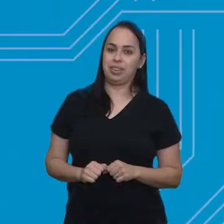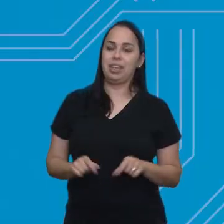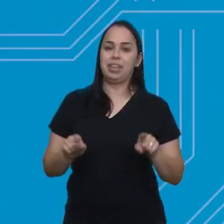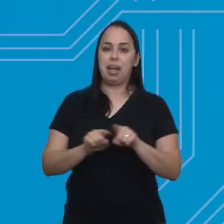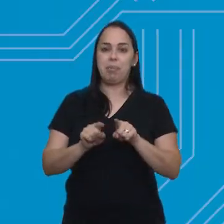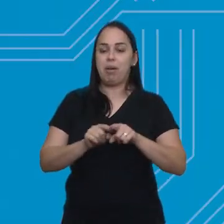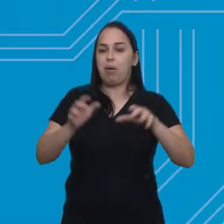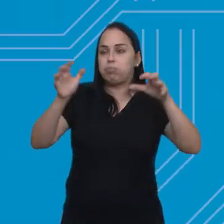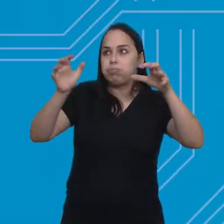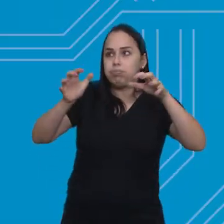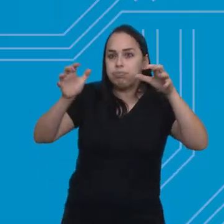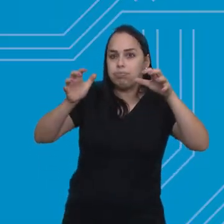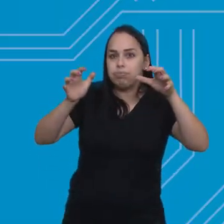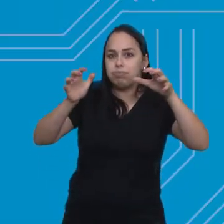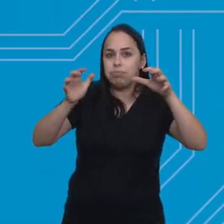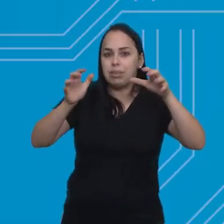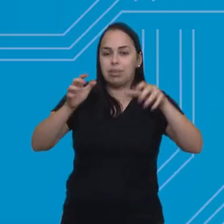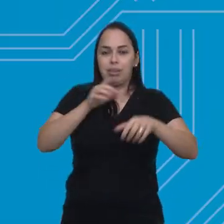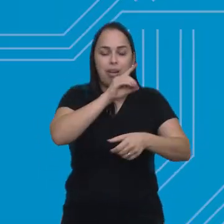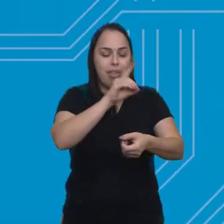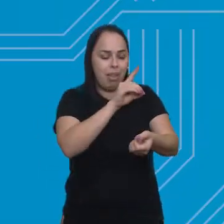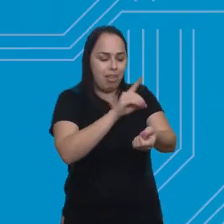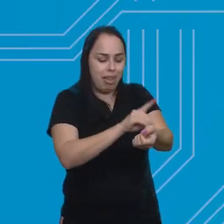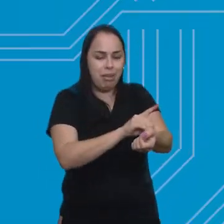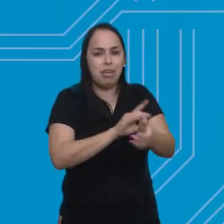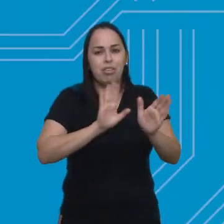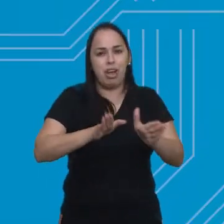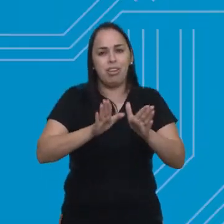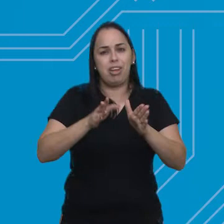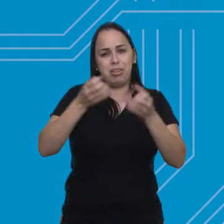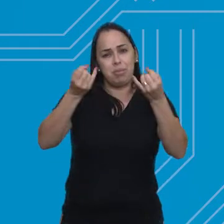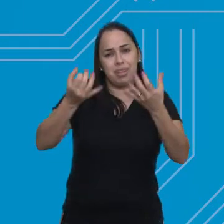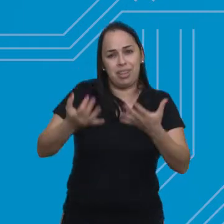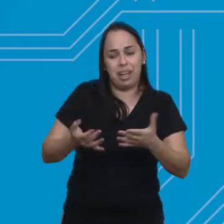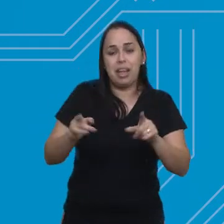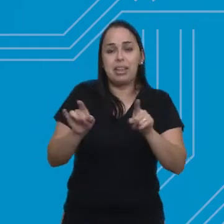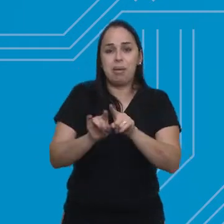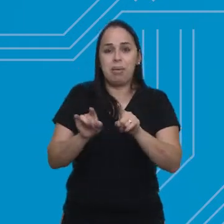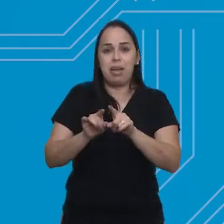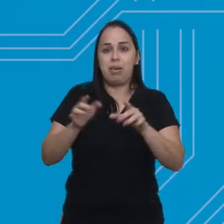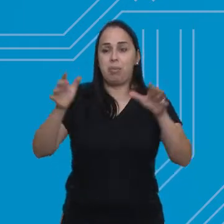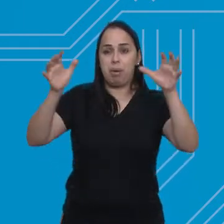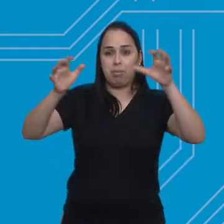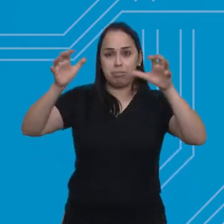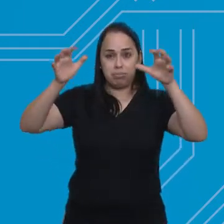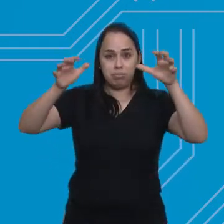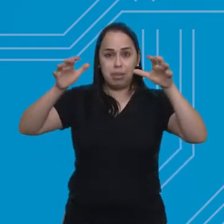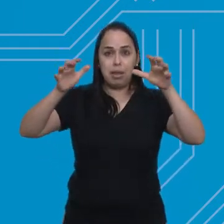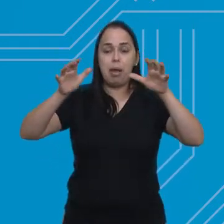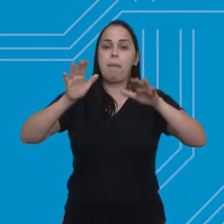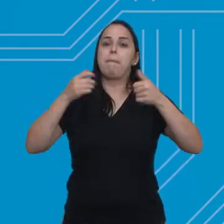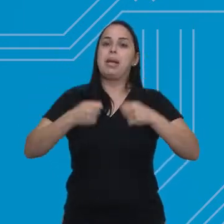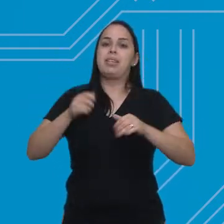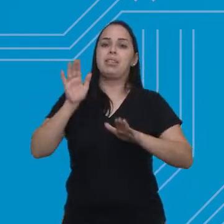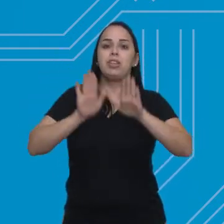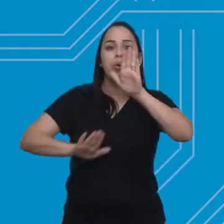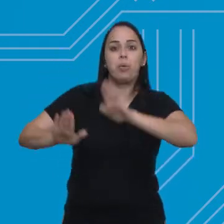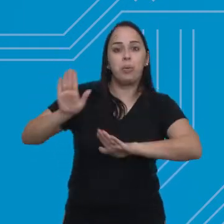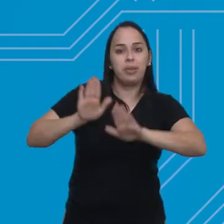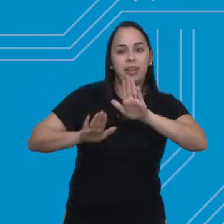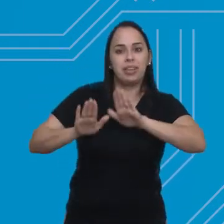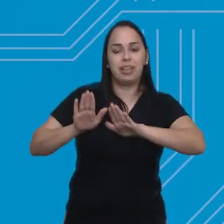E voltando a falar dessa época de chuva, além do cuidado com a dengue, como a gente viu no bloco anterior, esse período chuvoso também